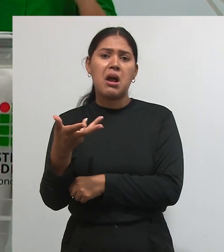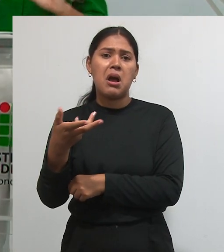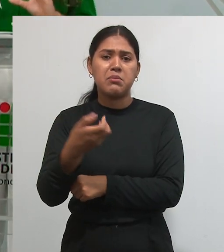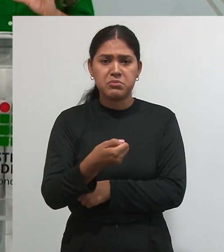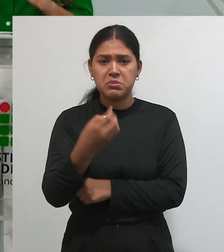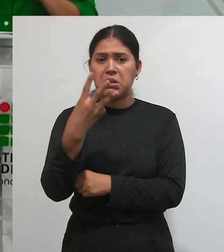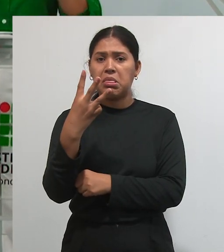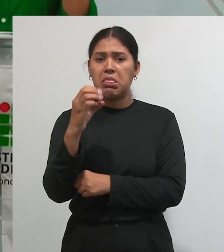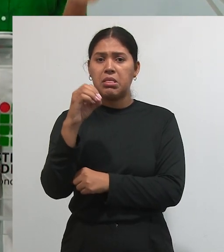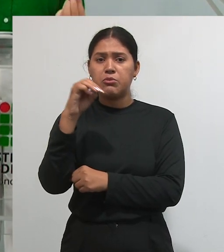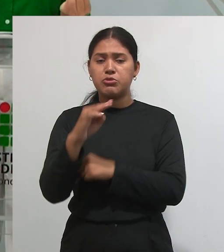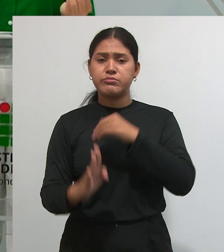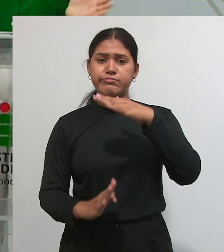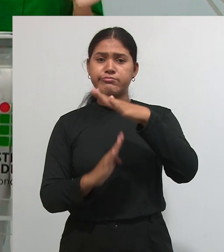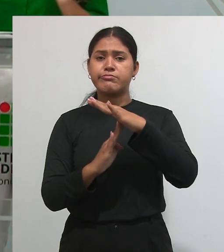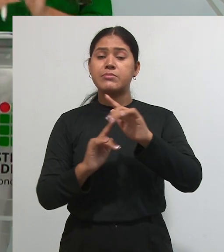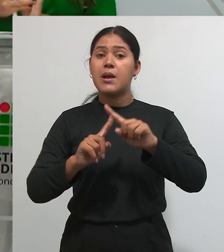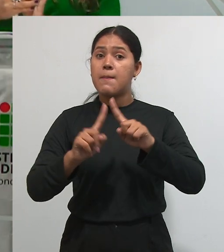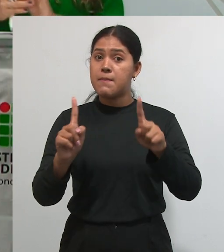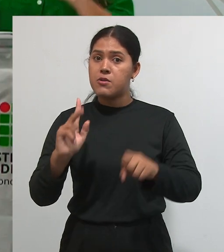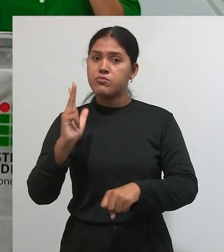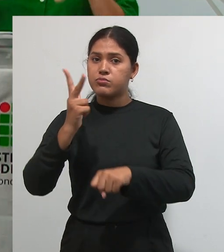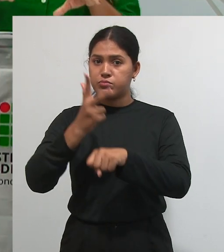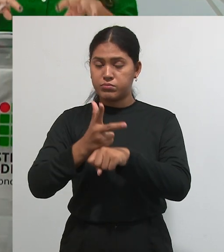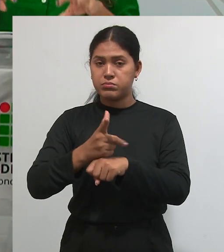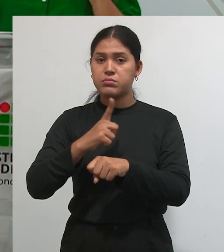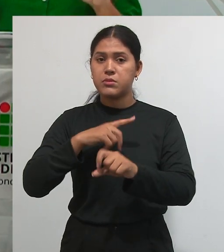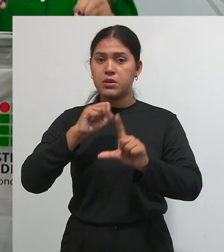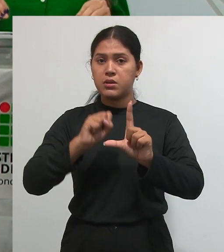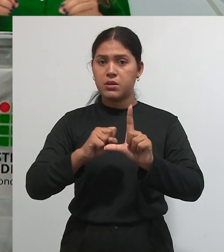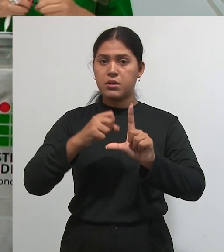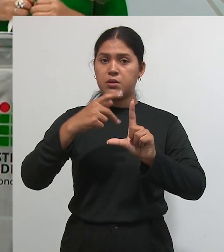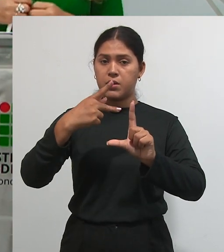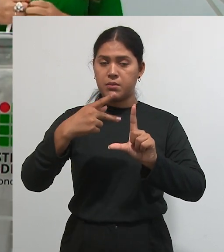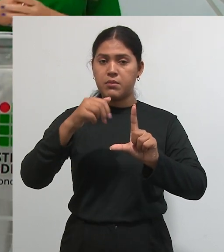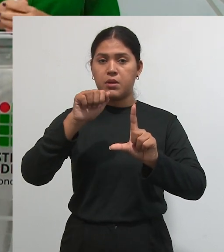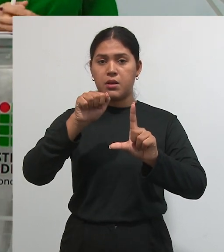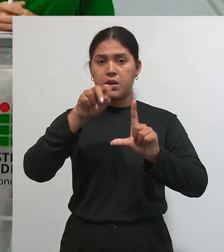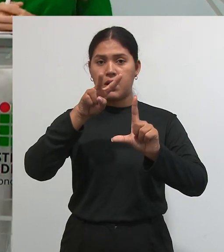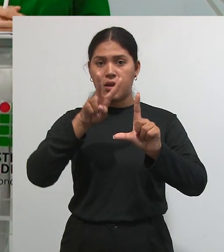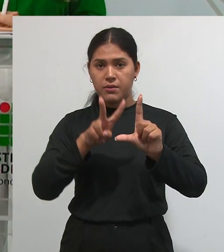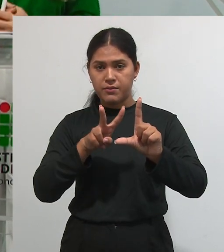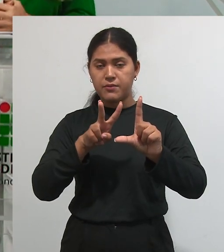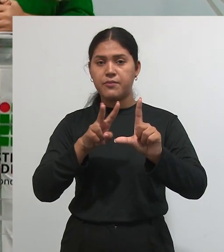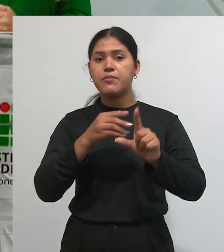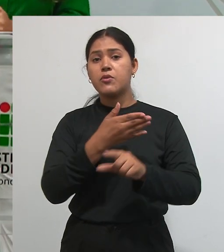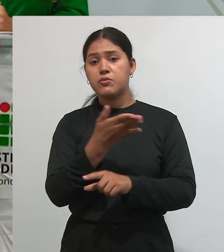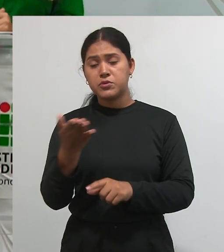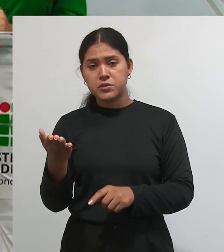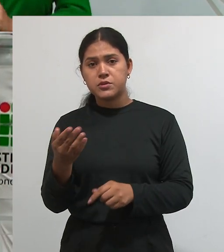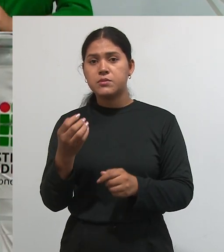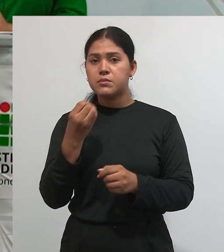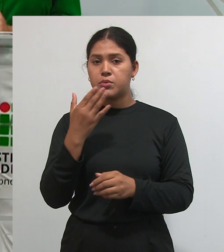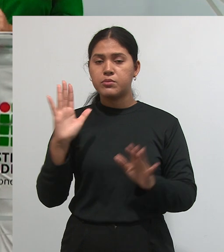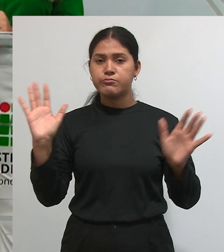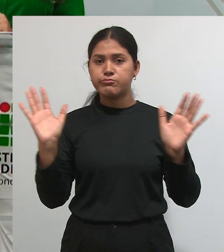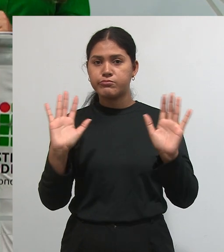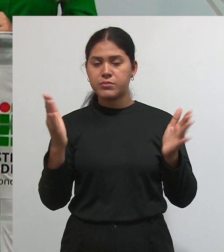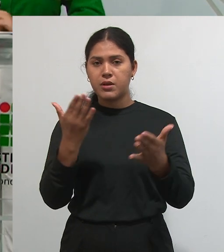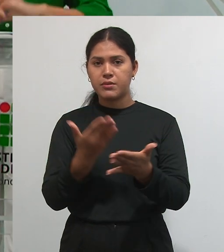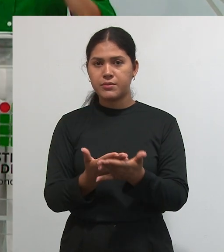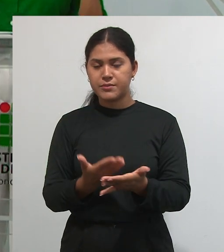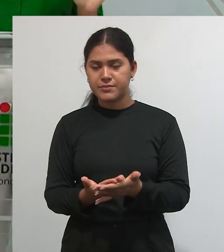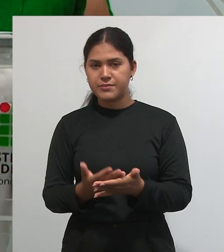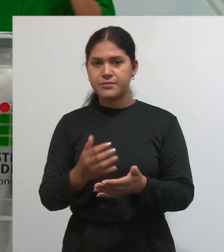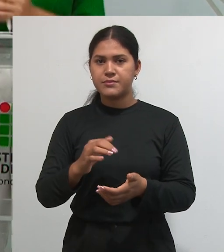no máximo meia hora, e fica um pouco difícil, mas estará lá disponível no AVA, tá? tá bom? Foi um prazer estar com